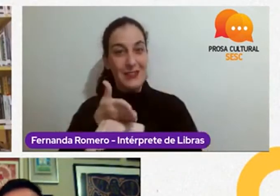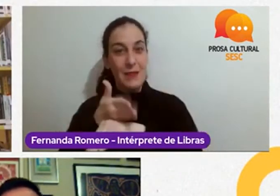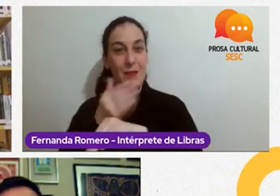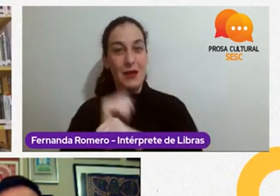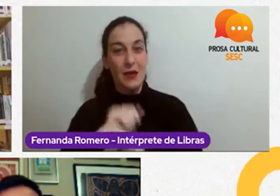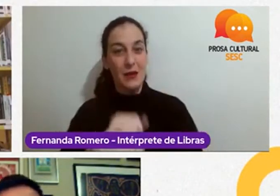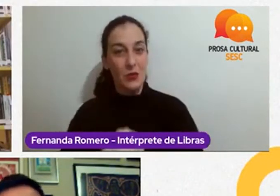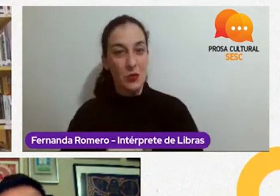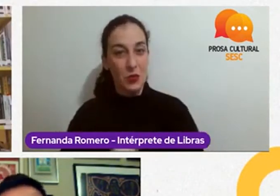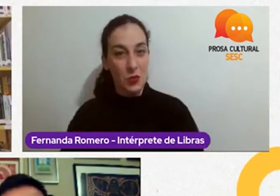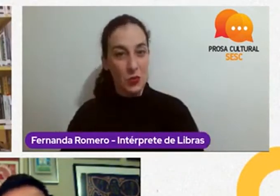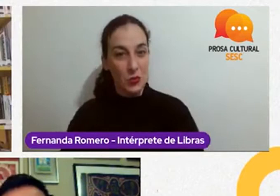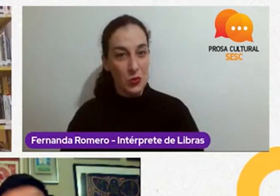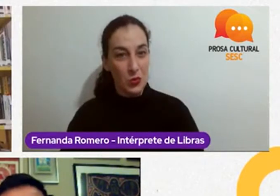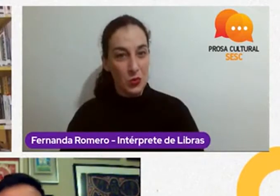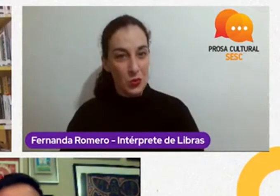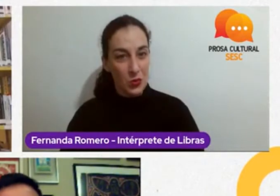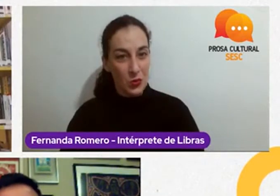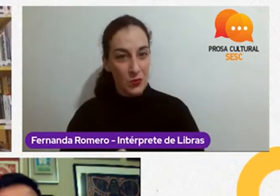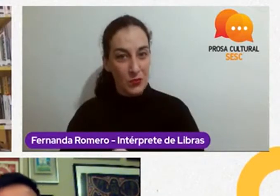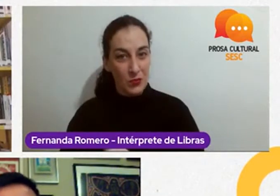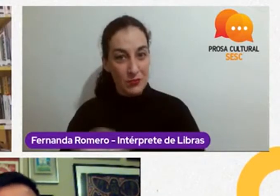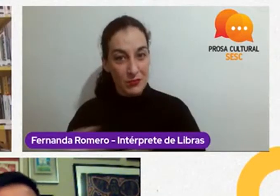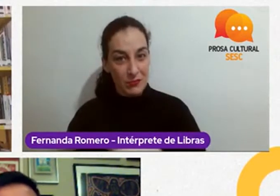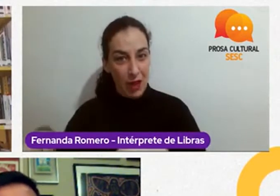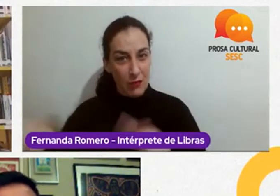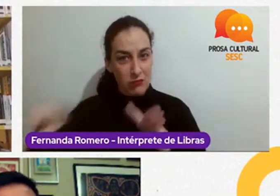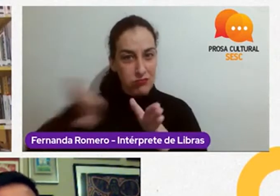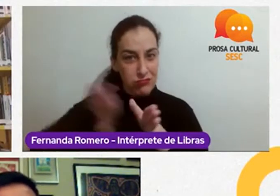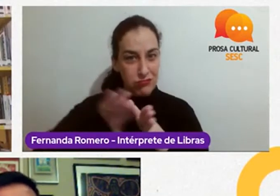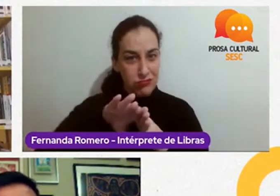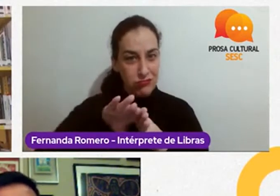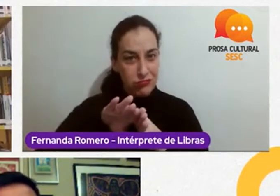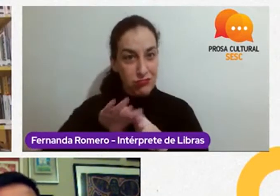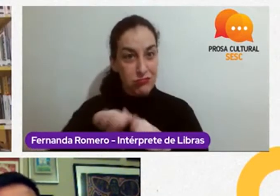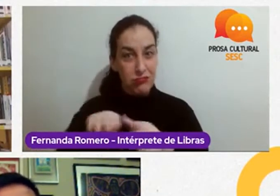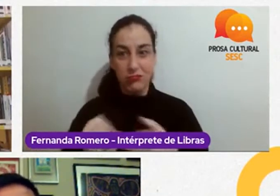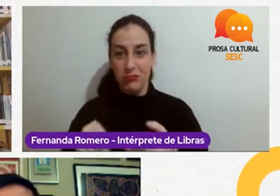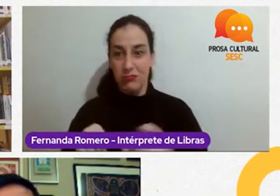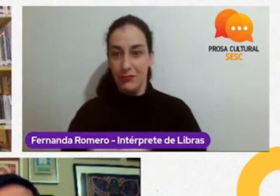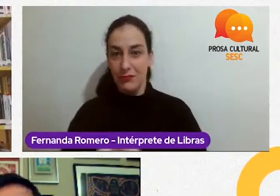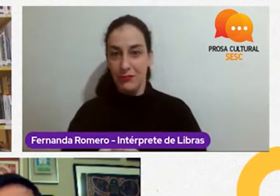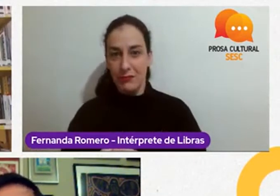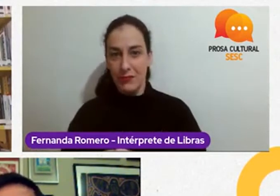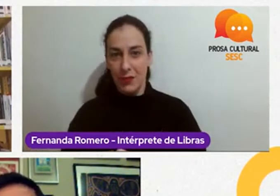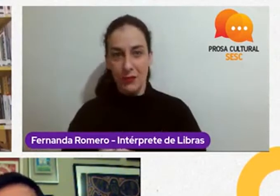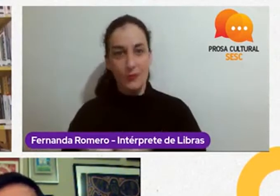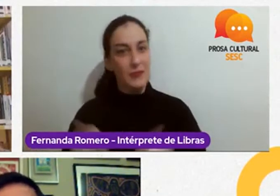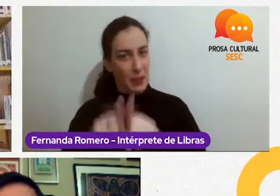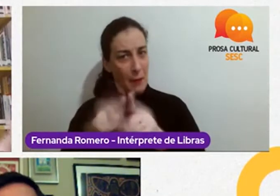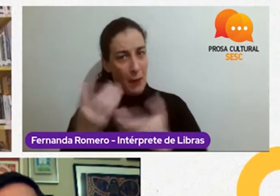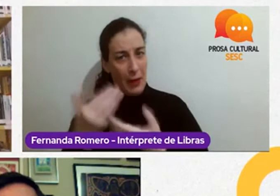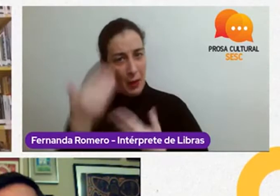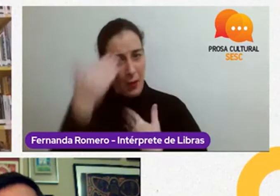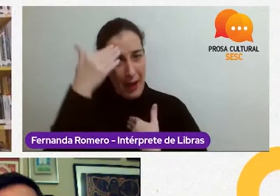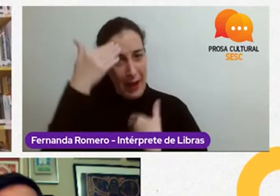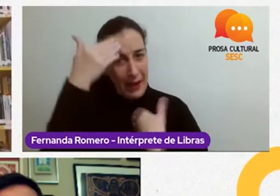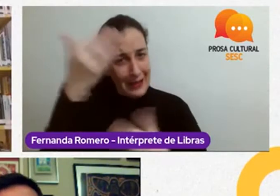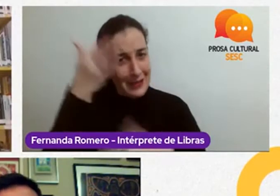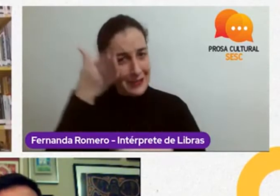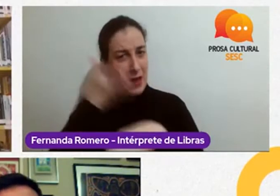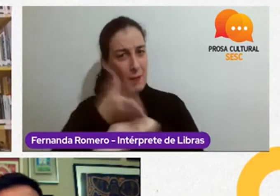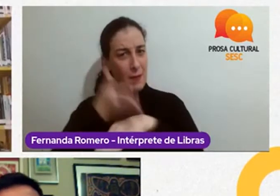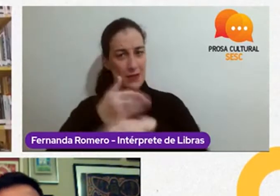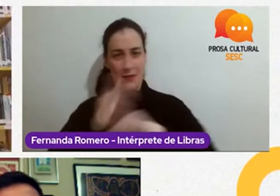entrando, está sendo conectado aqui na nossa live, e enquanto isso também eu quero agradecer, né, a presença de